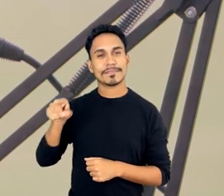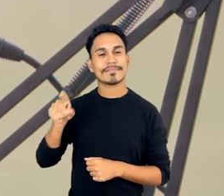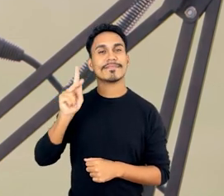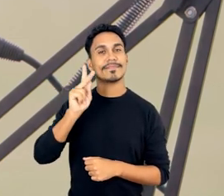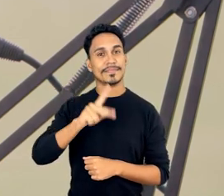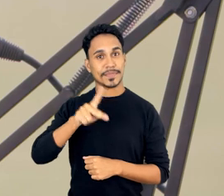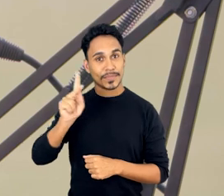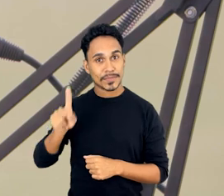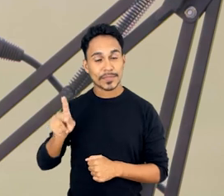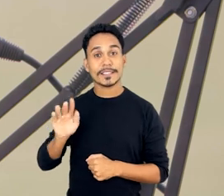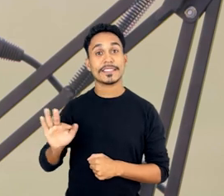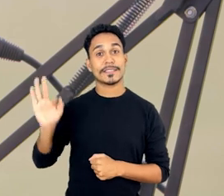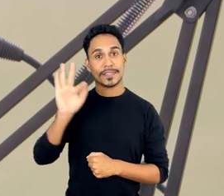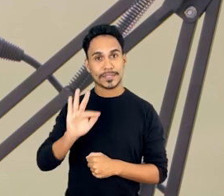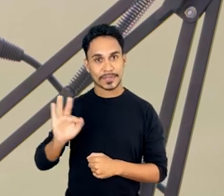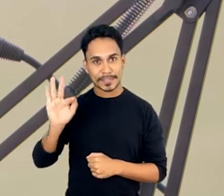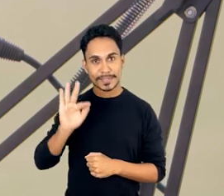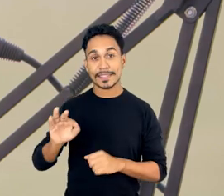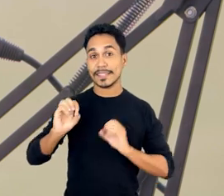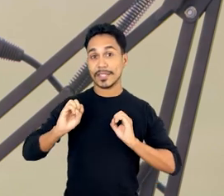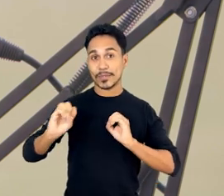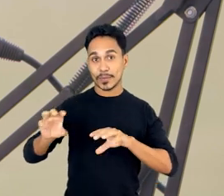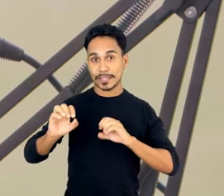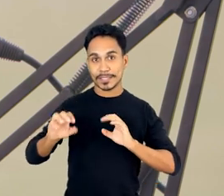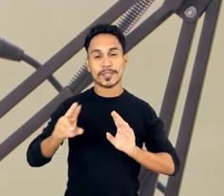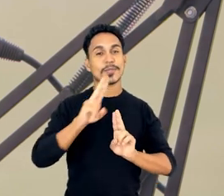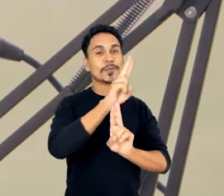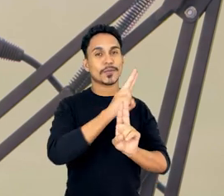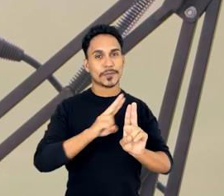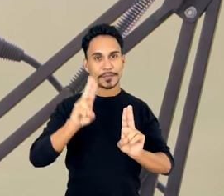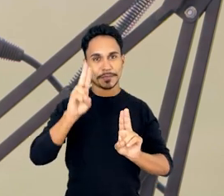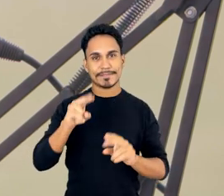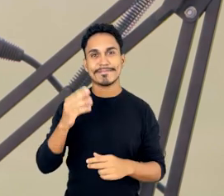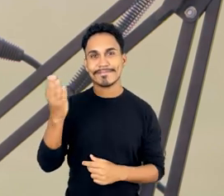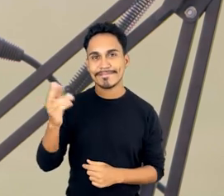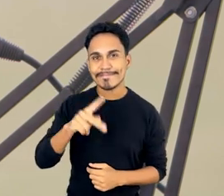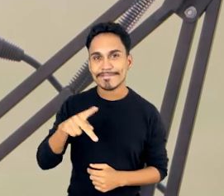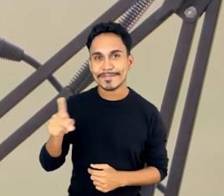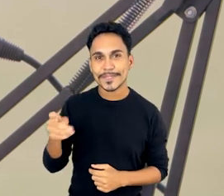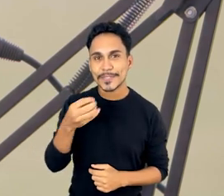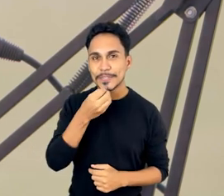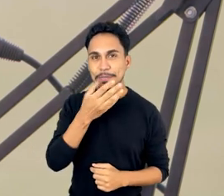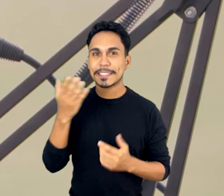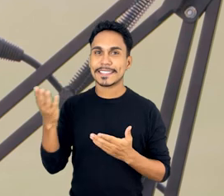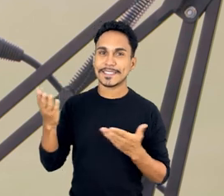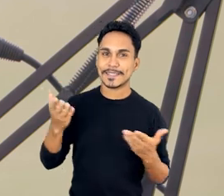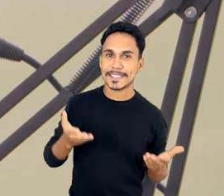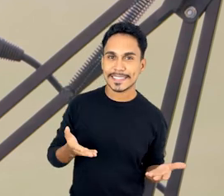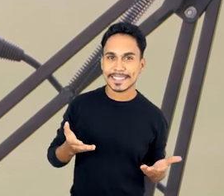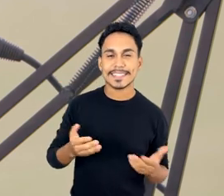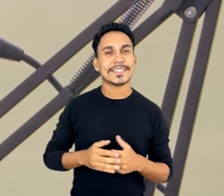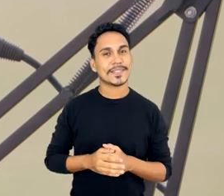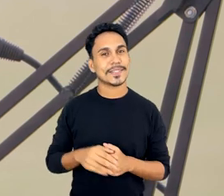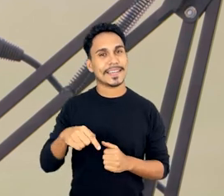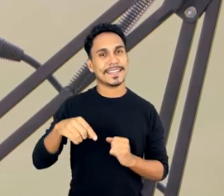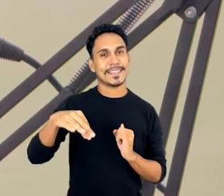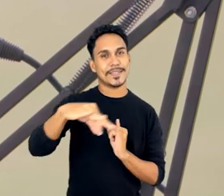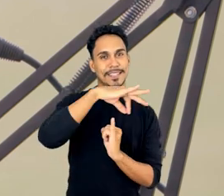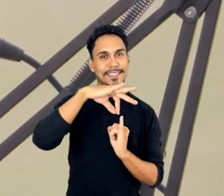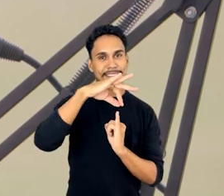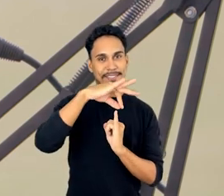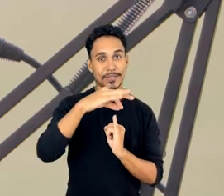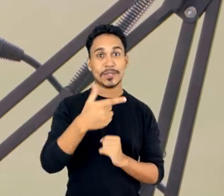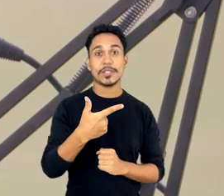universidade da faculdade de educação da Universidade de Brasília Professor seja muito bem vindo ao conexões